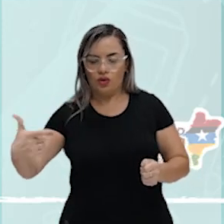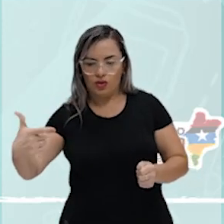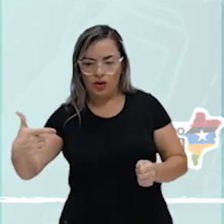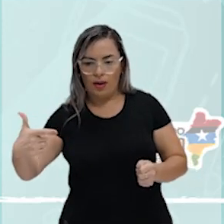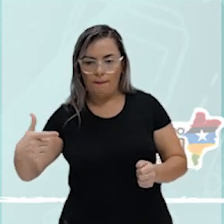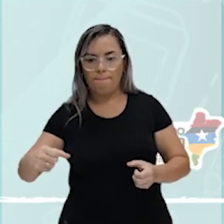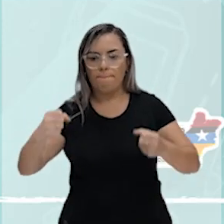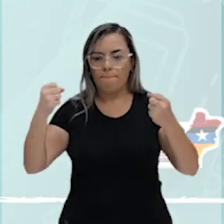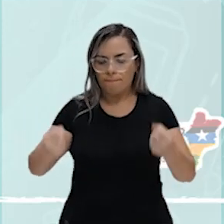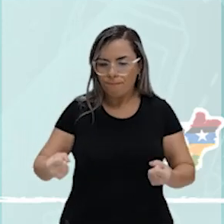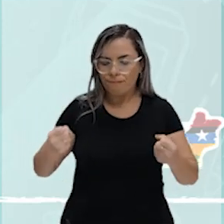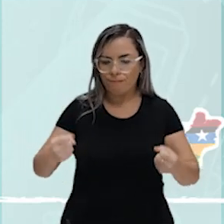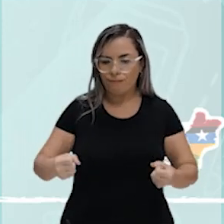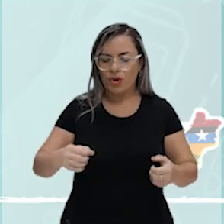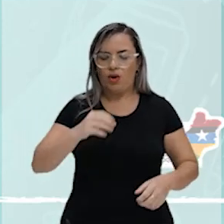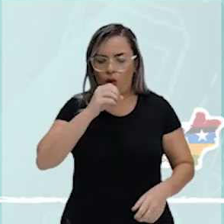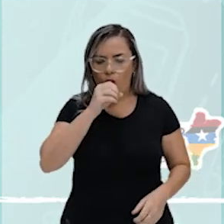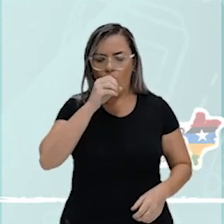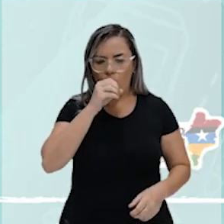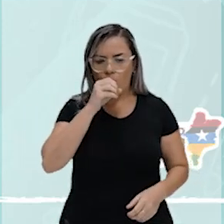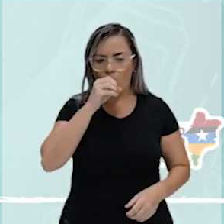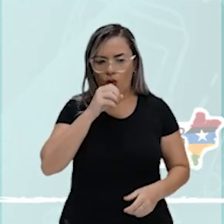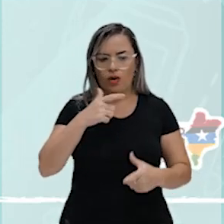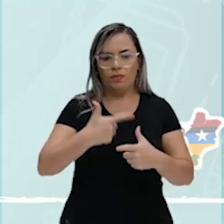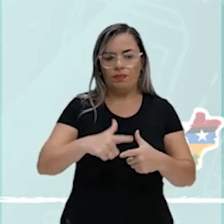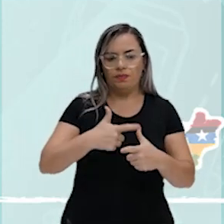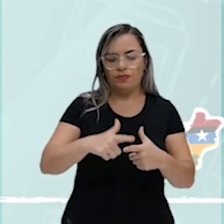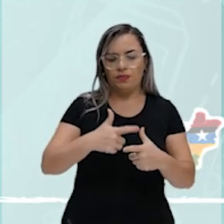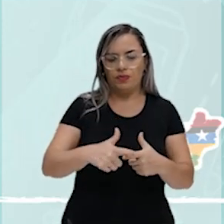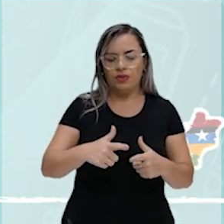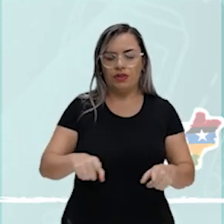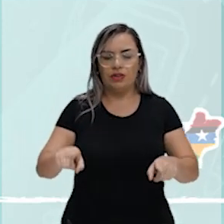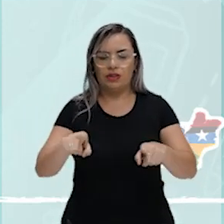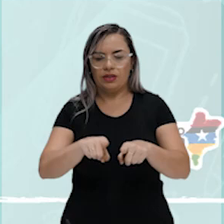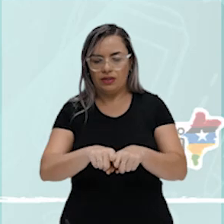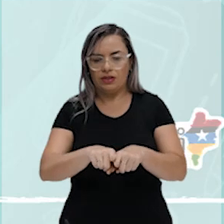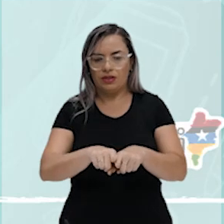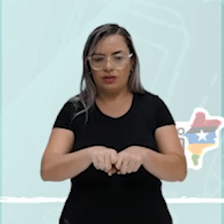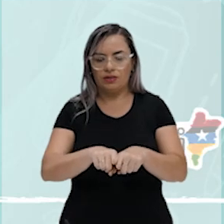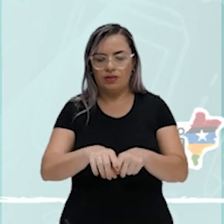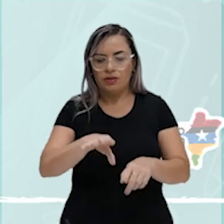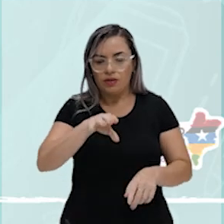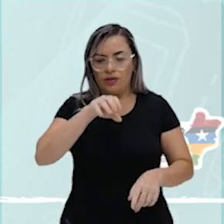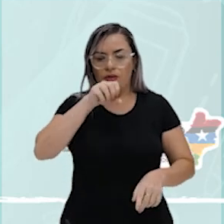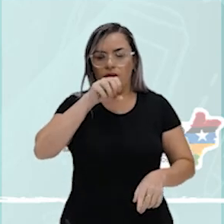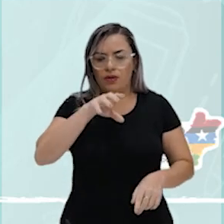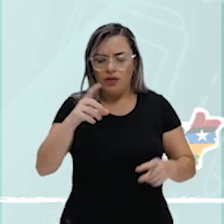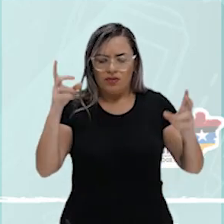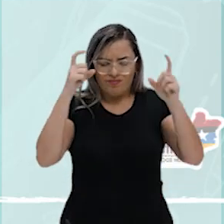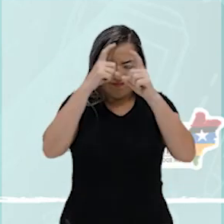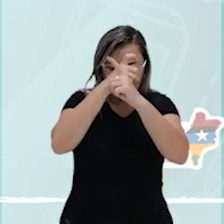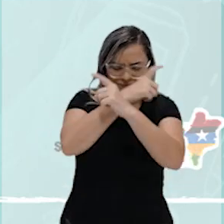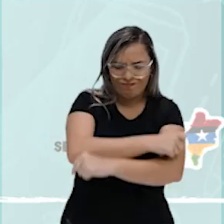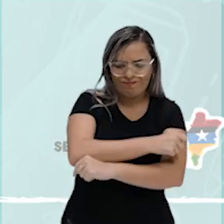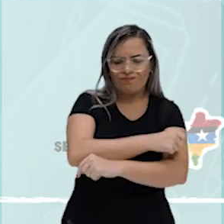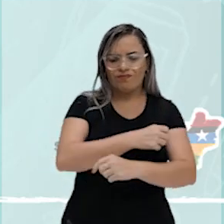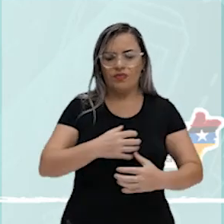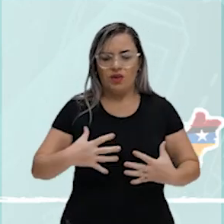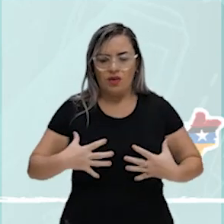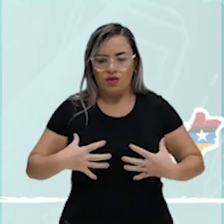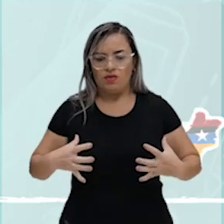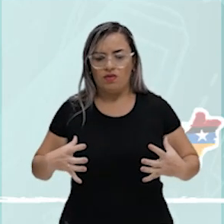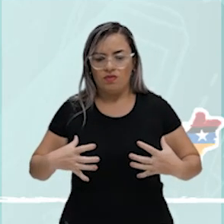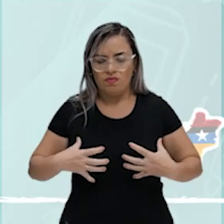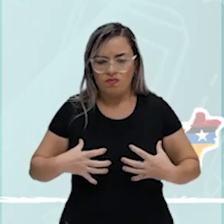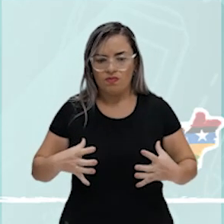bronquite, asma e enfisema pulmonar. Ok? Então, essa qualidade